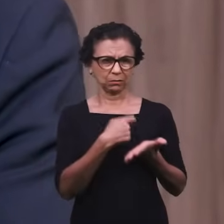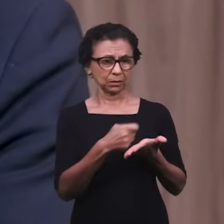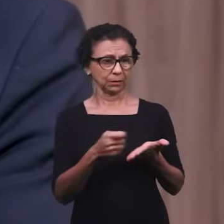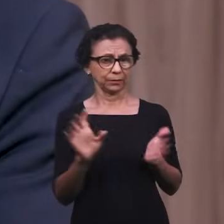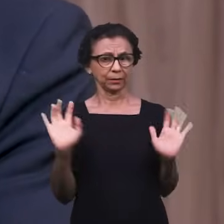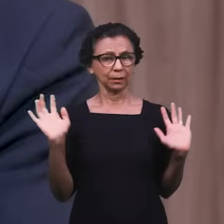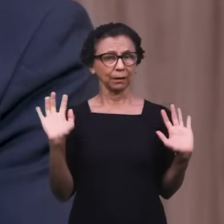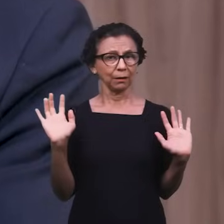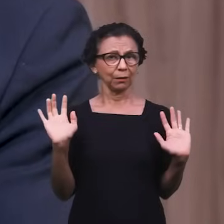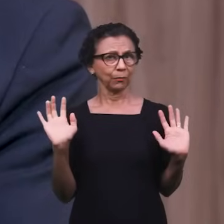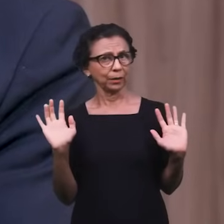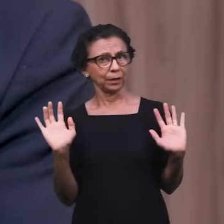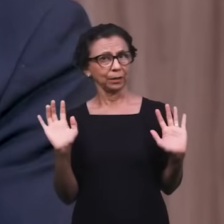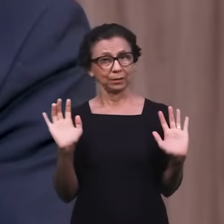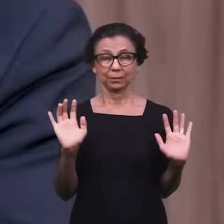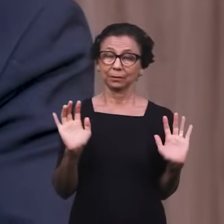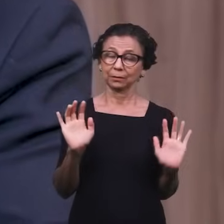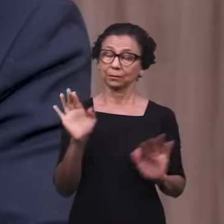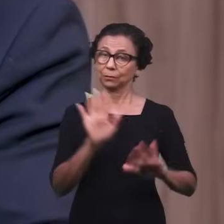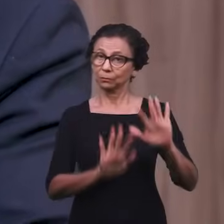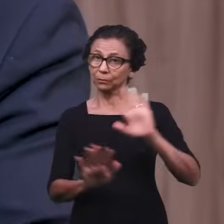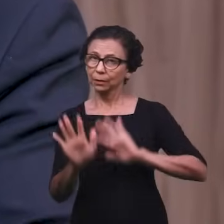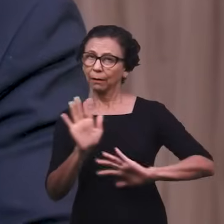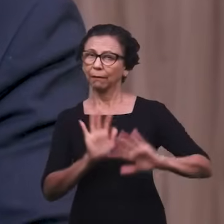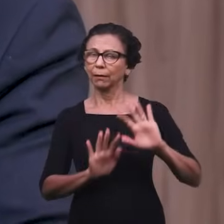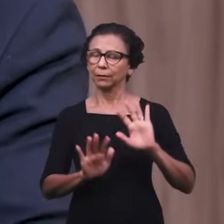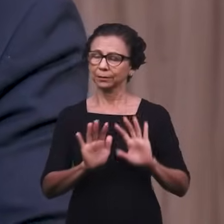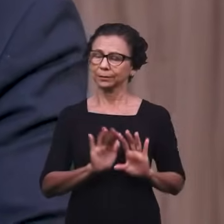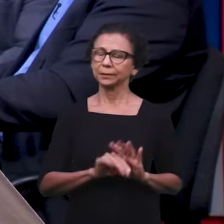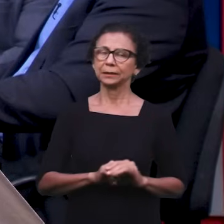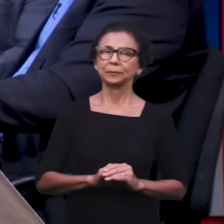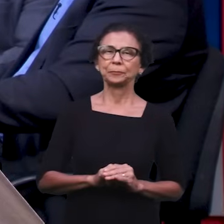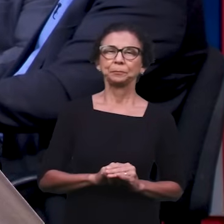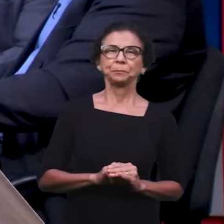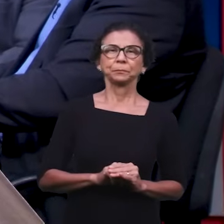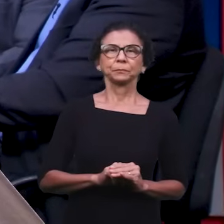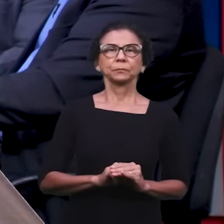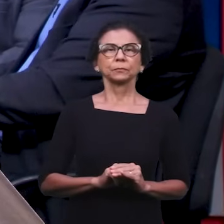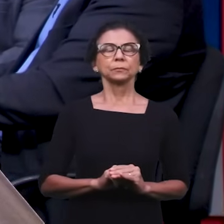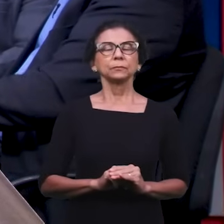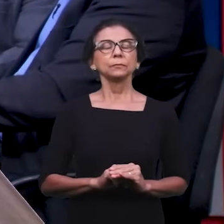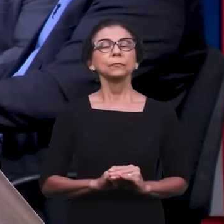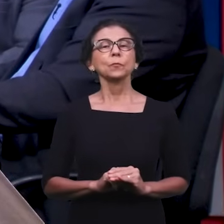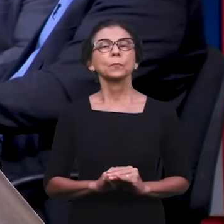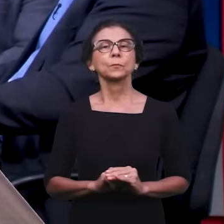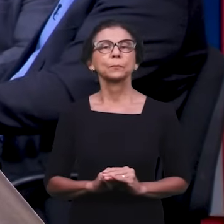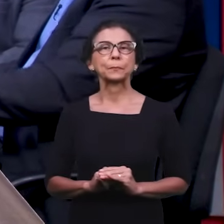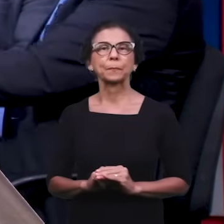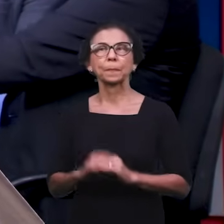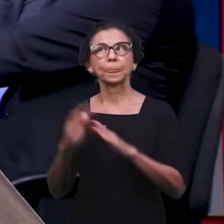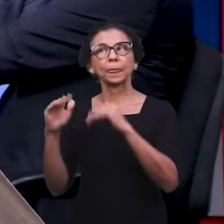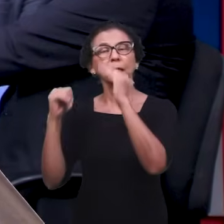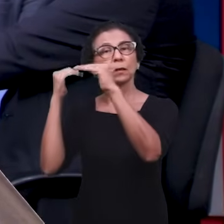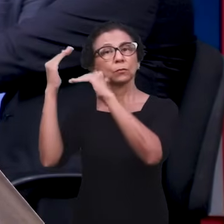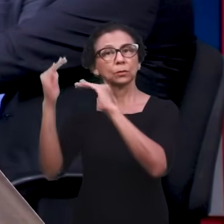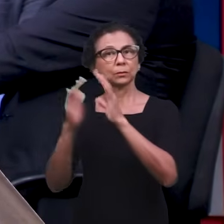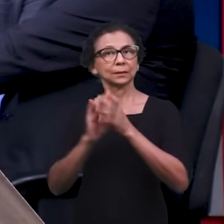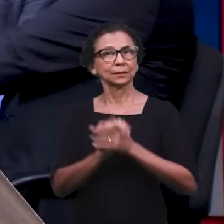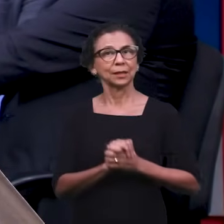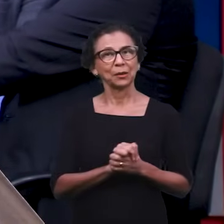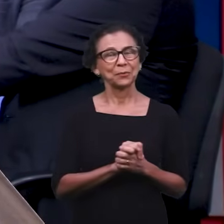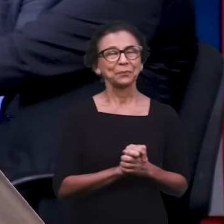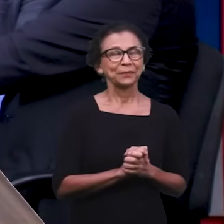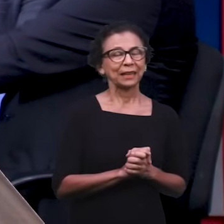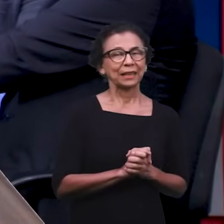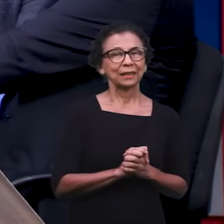né? Então, é sempre bom ter um cuidado, tá? A grande evolução, assim, que a gente viu nessa questão do ChatGPT é a